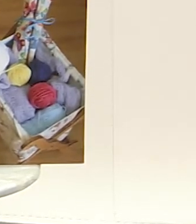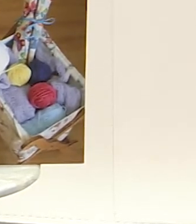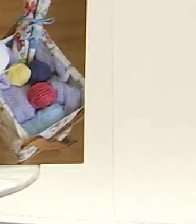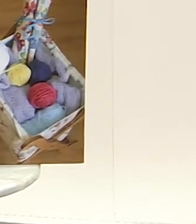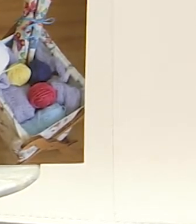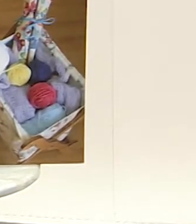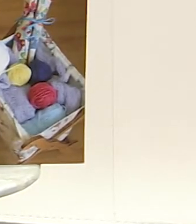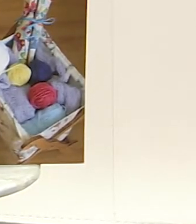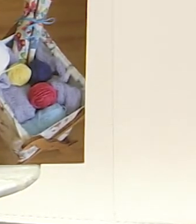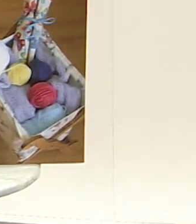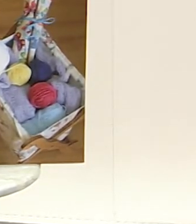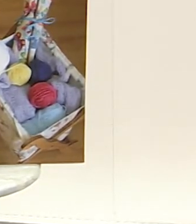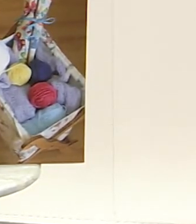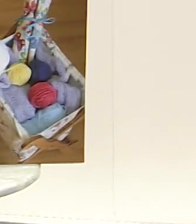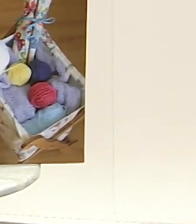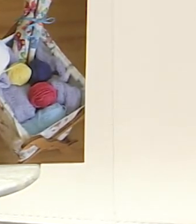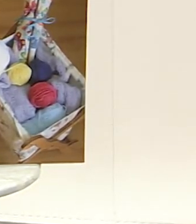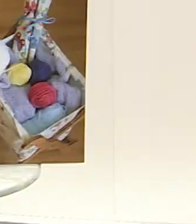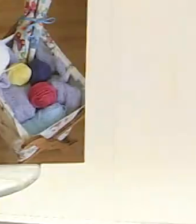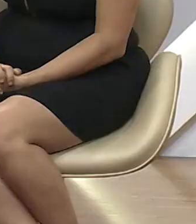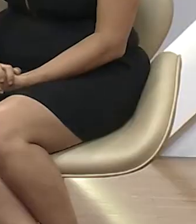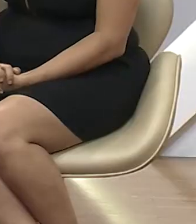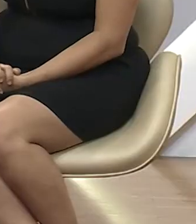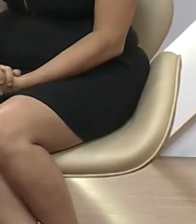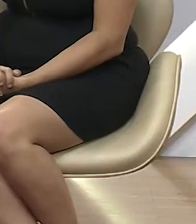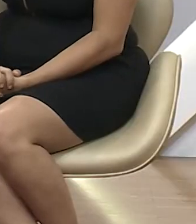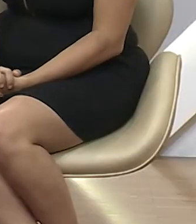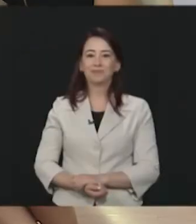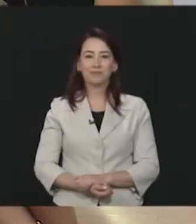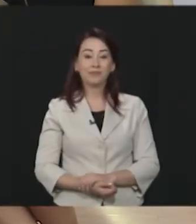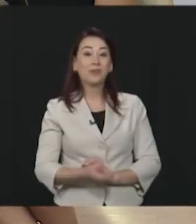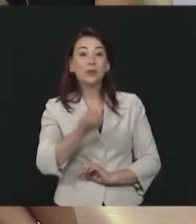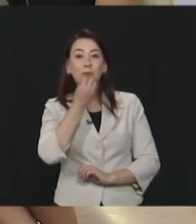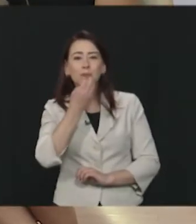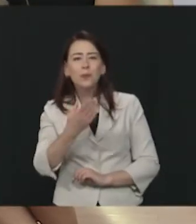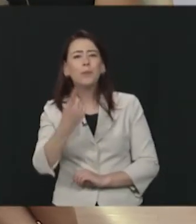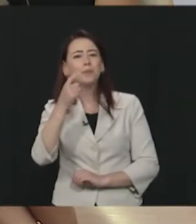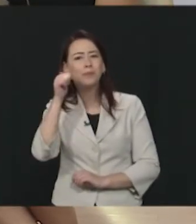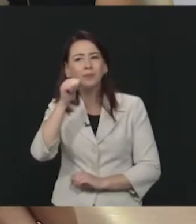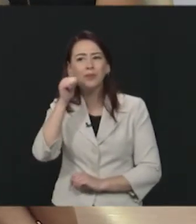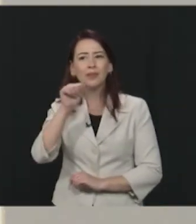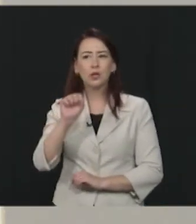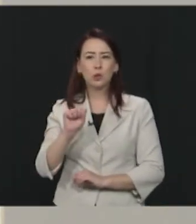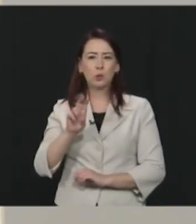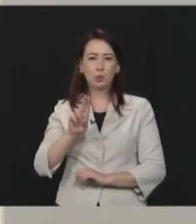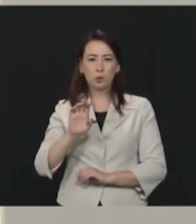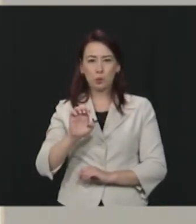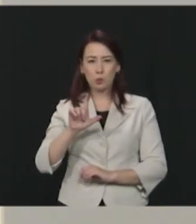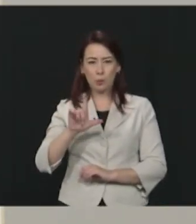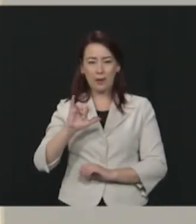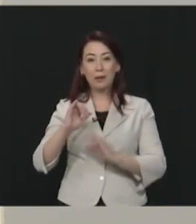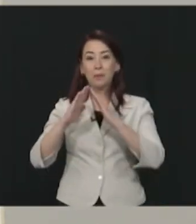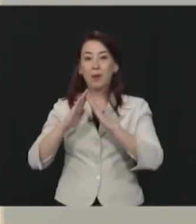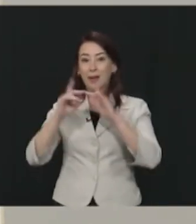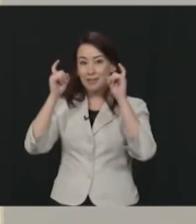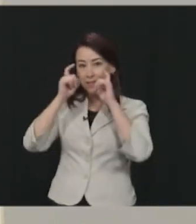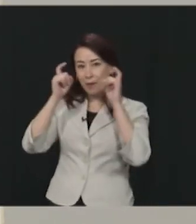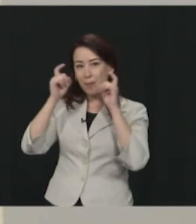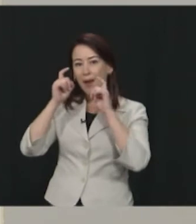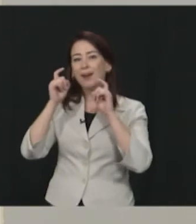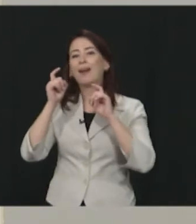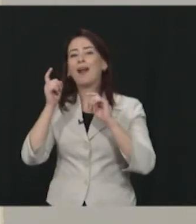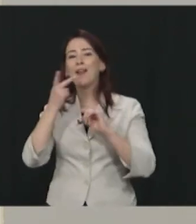instituições que oferecem cursos. Que bom saber disso. E a Sueli, de Sabará, também mandou uma mensagem, fala: bom dia, eu já tive uma